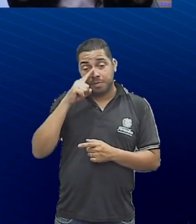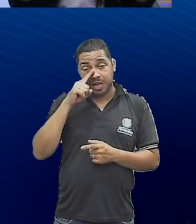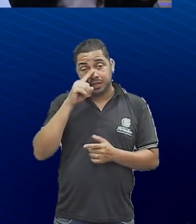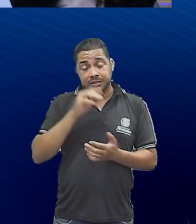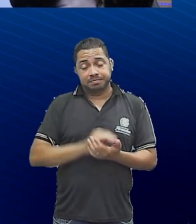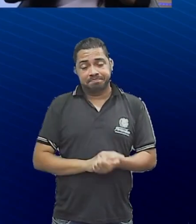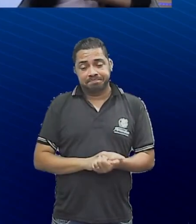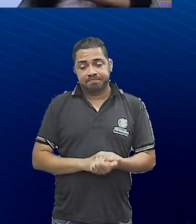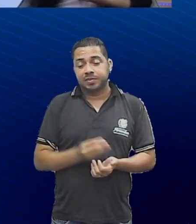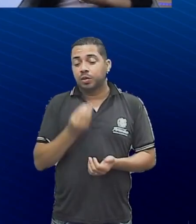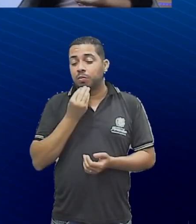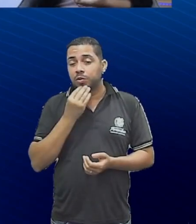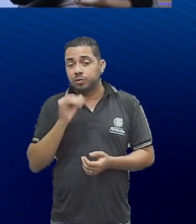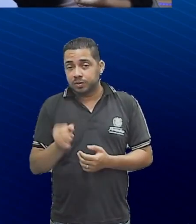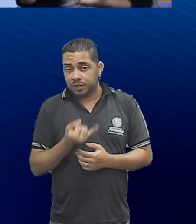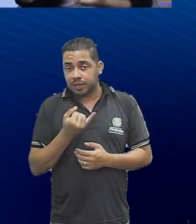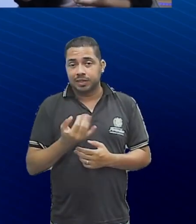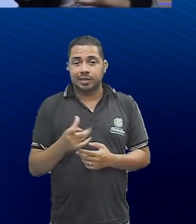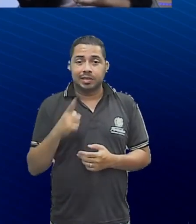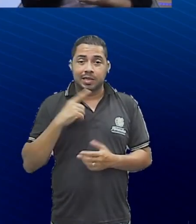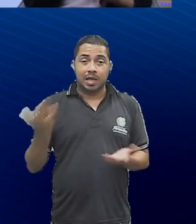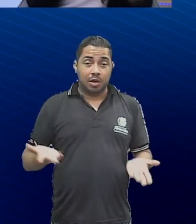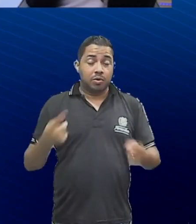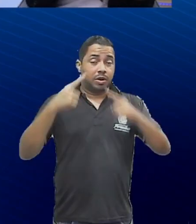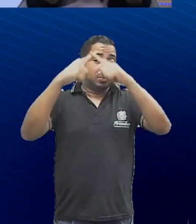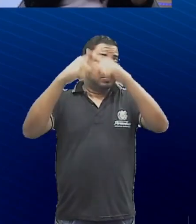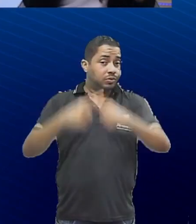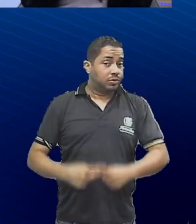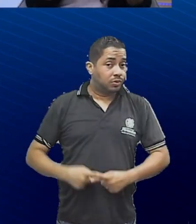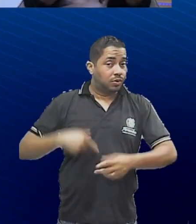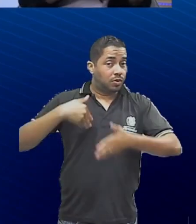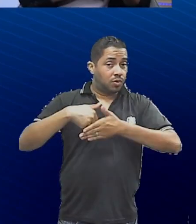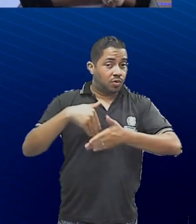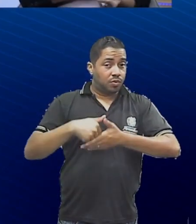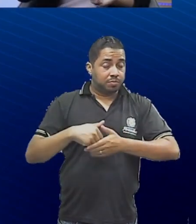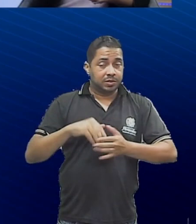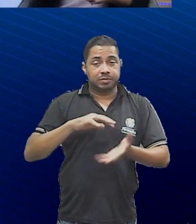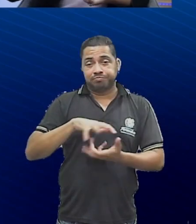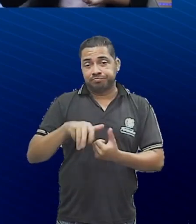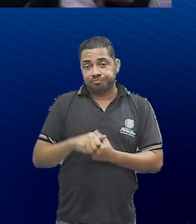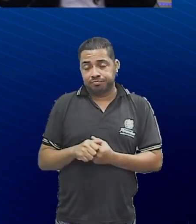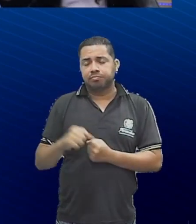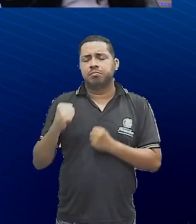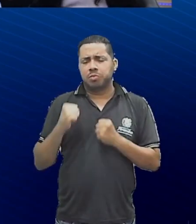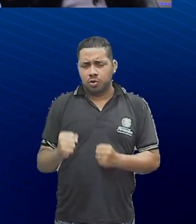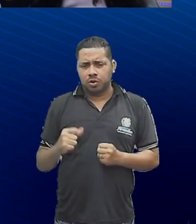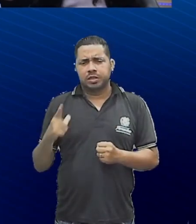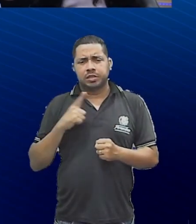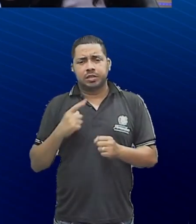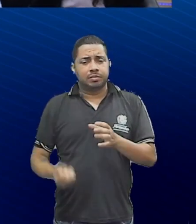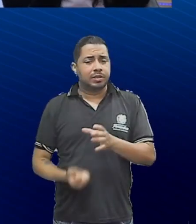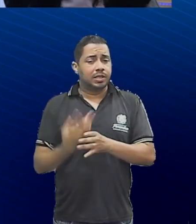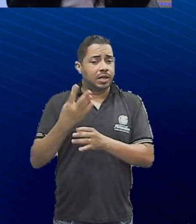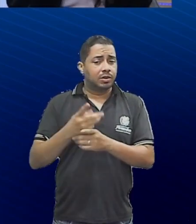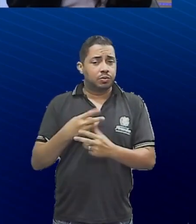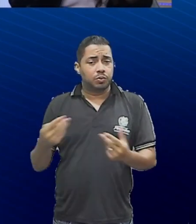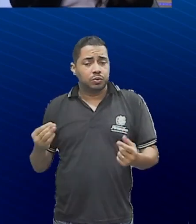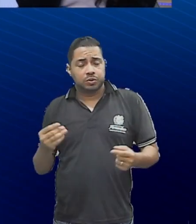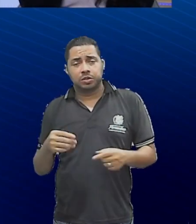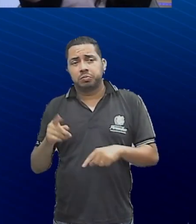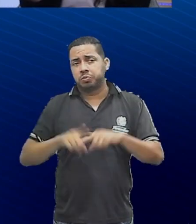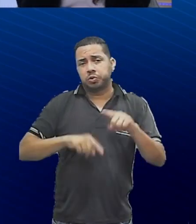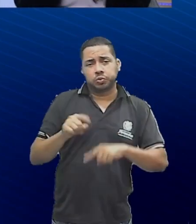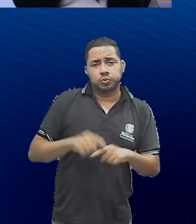Oportunidades, por exemplo, nós temos agora a Copa. Podem ser feitas ações voltadas para que você faça algum produto,